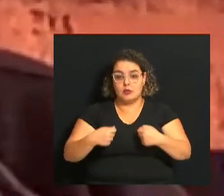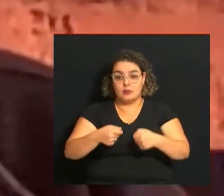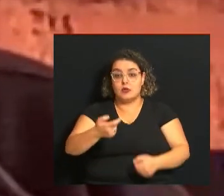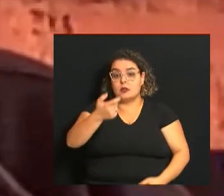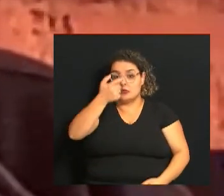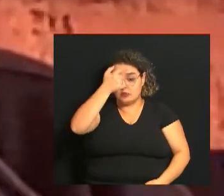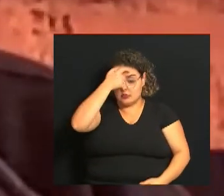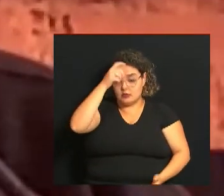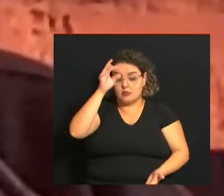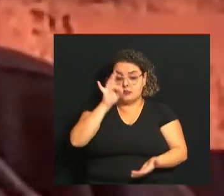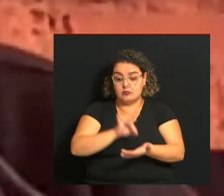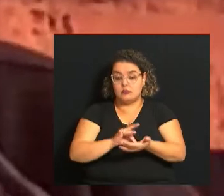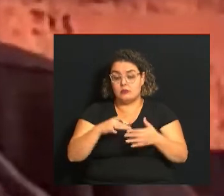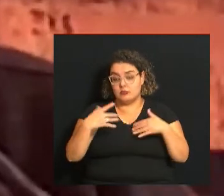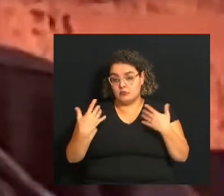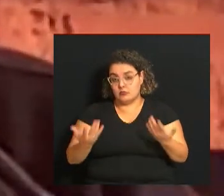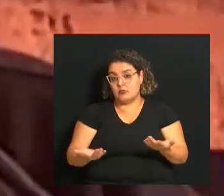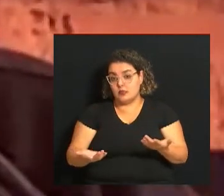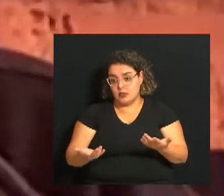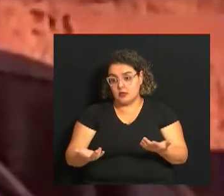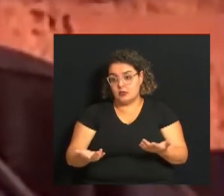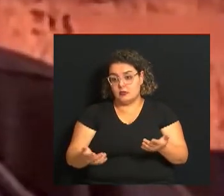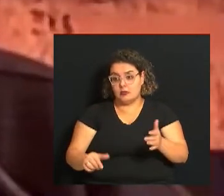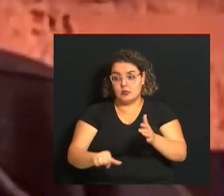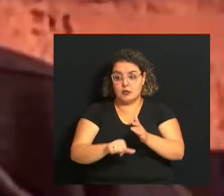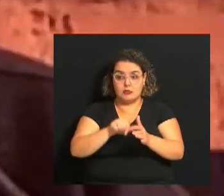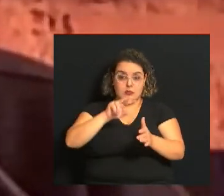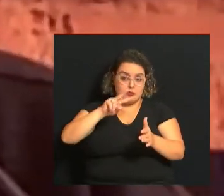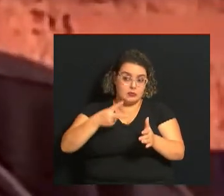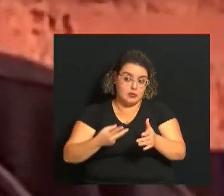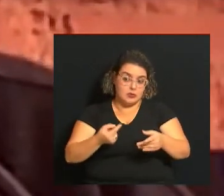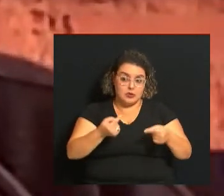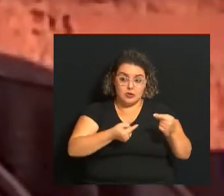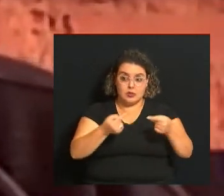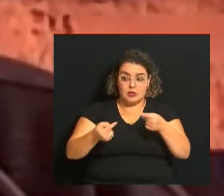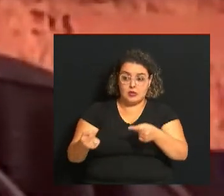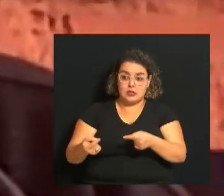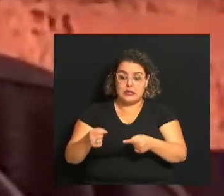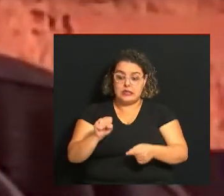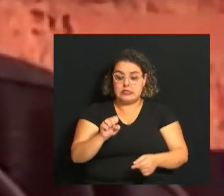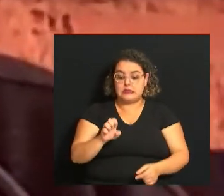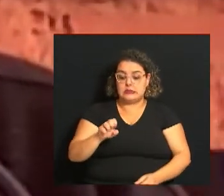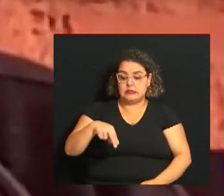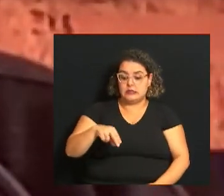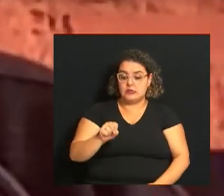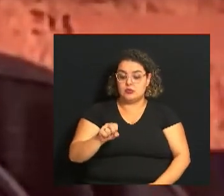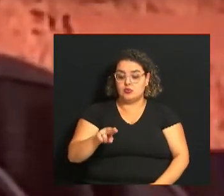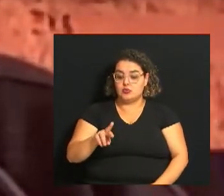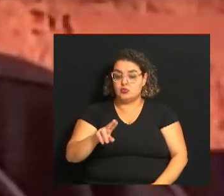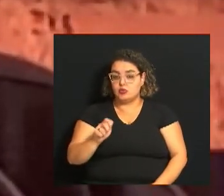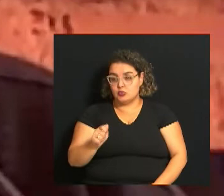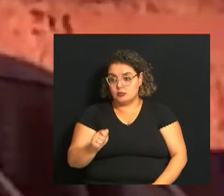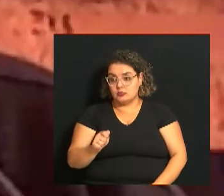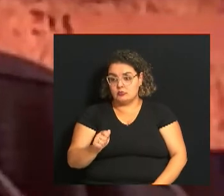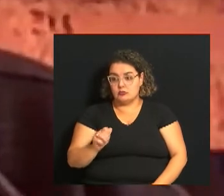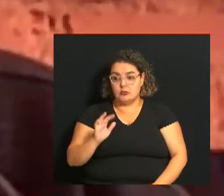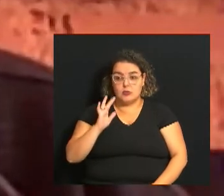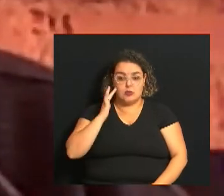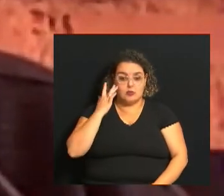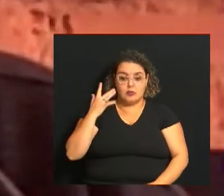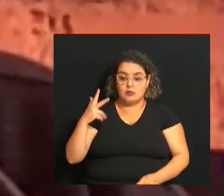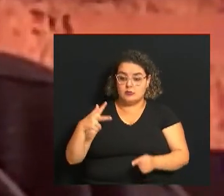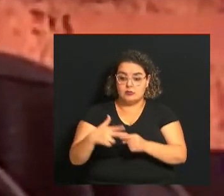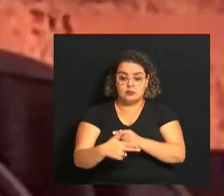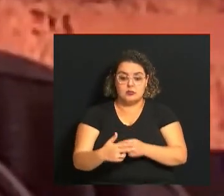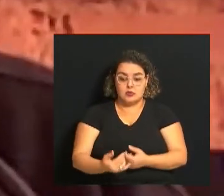fato. Eu acho que pela primeira vez se discute um pouco da censura, né, nas redes, mas eu não acho que deve ser censurar a informação,